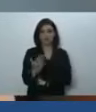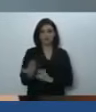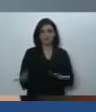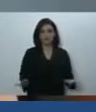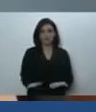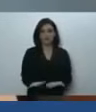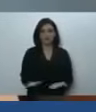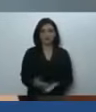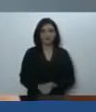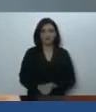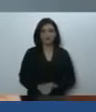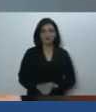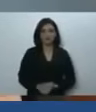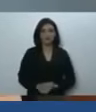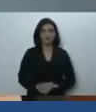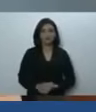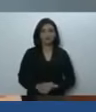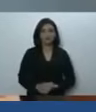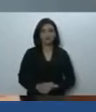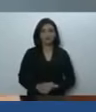de